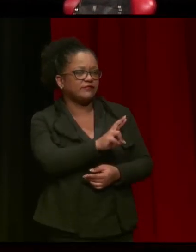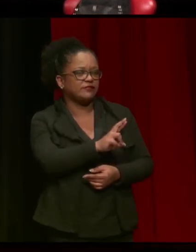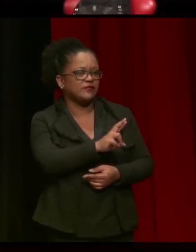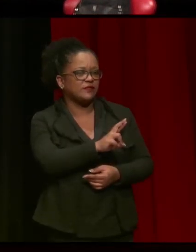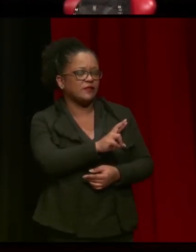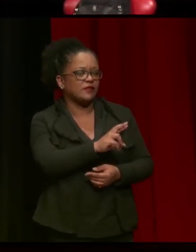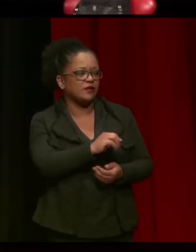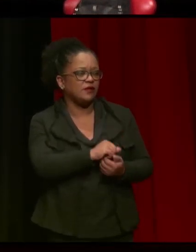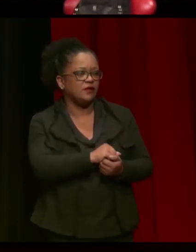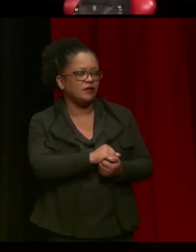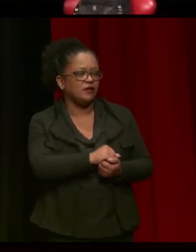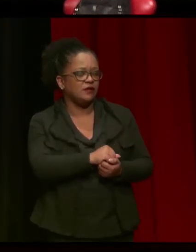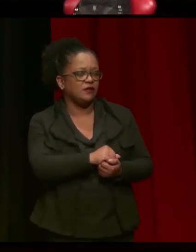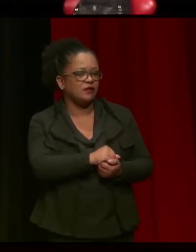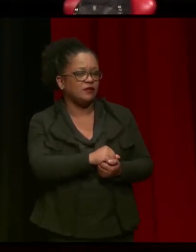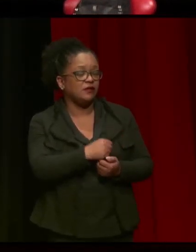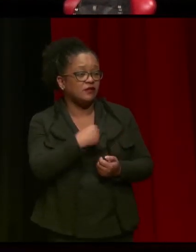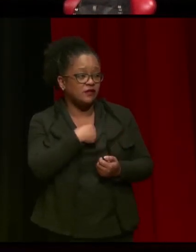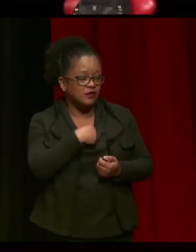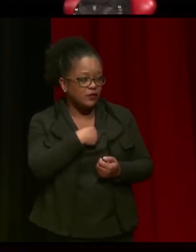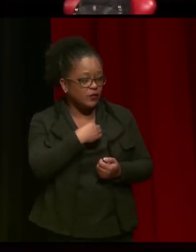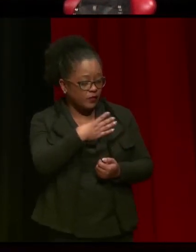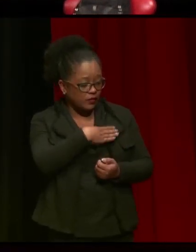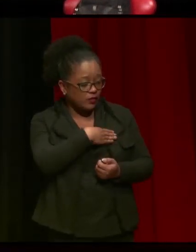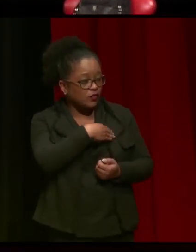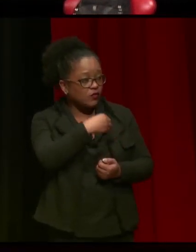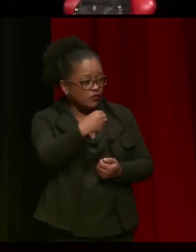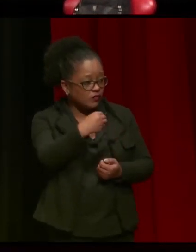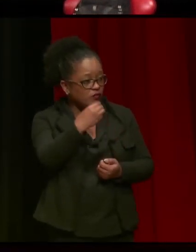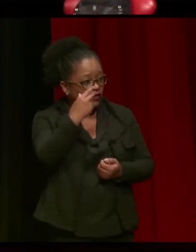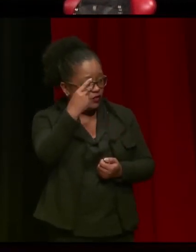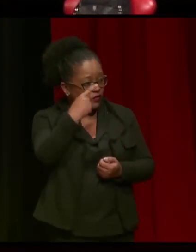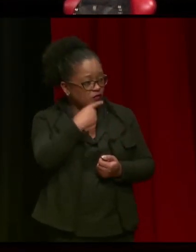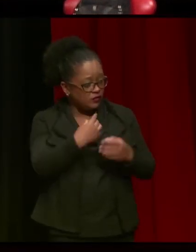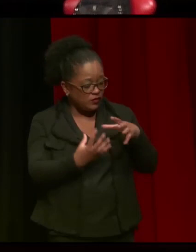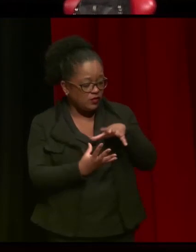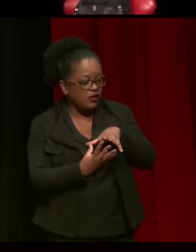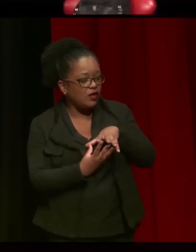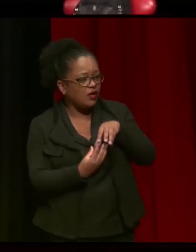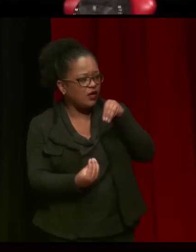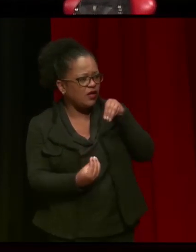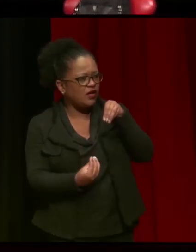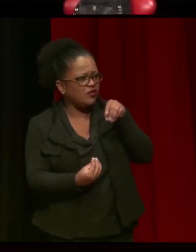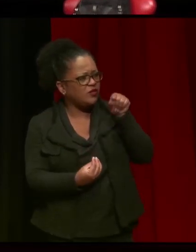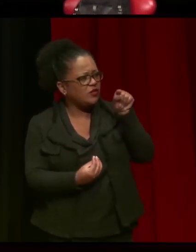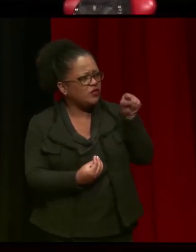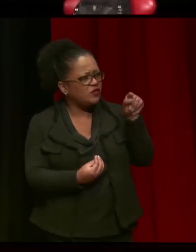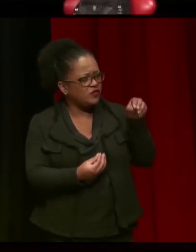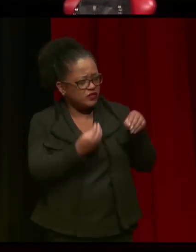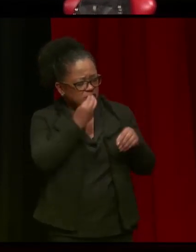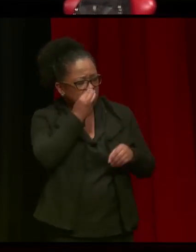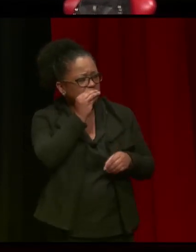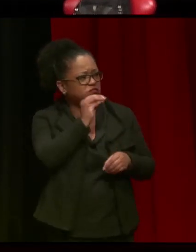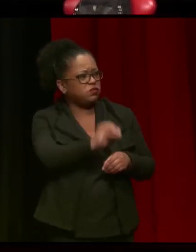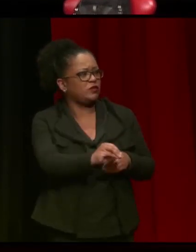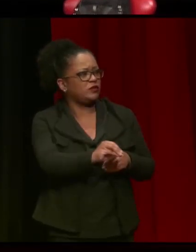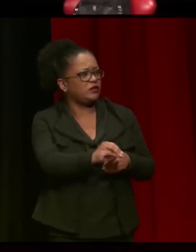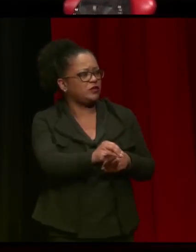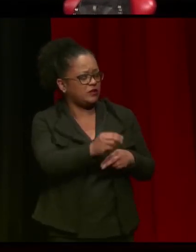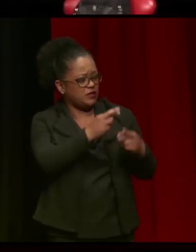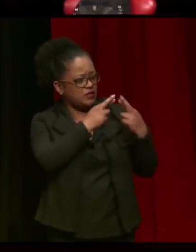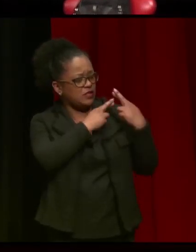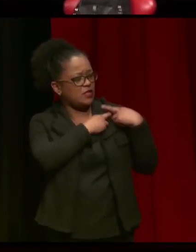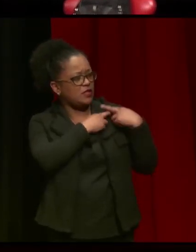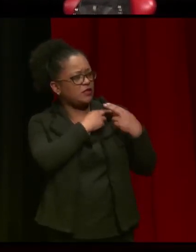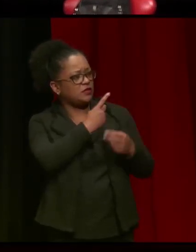não esqueça que o meu filho é uma alma e que o Senhor acabou de abrir mão dela. E ela estava sob a sua responsabilidade. É. Esse